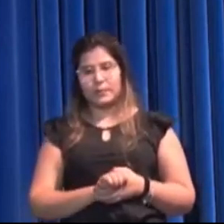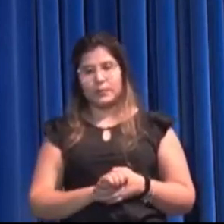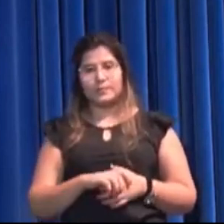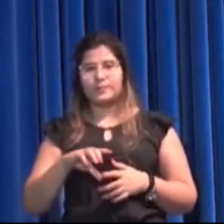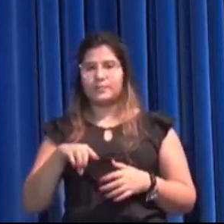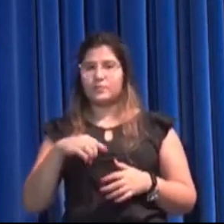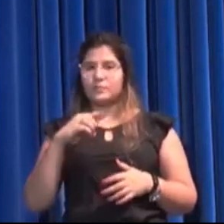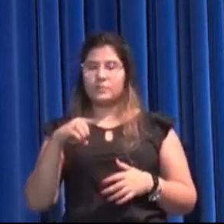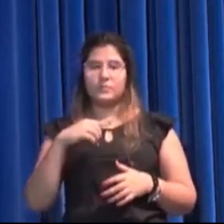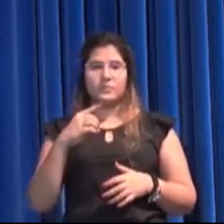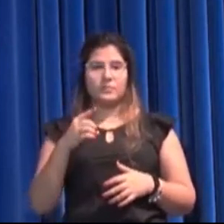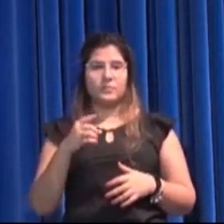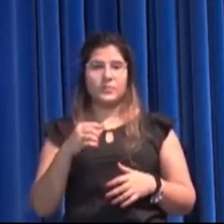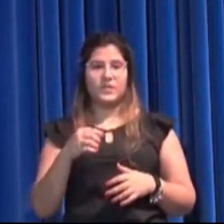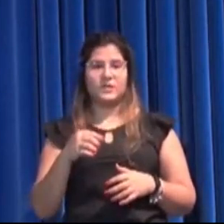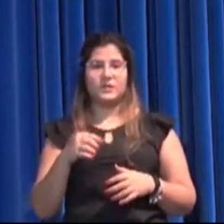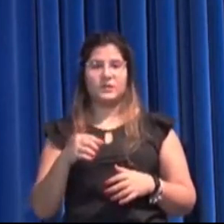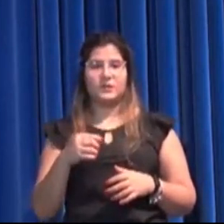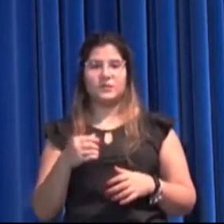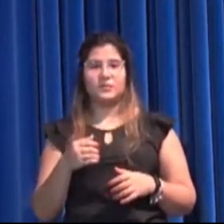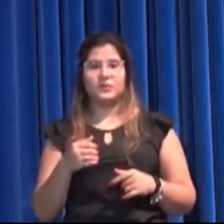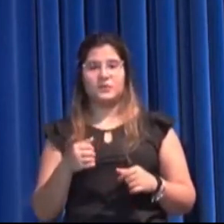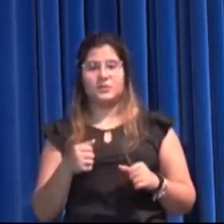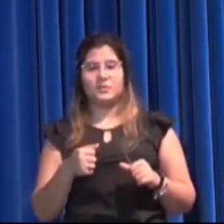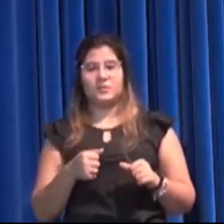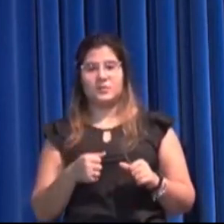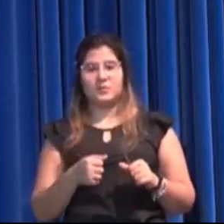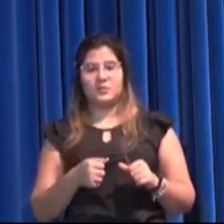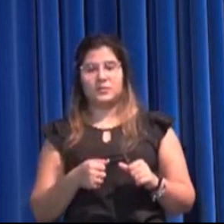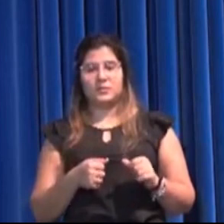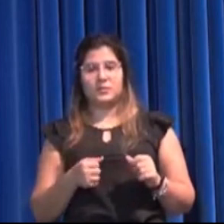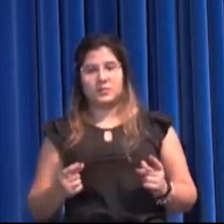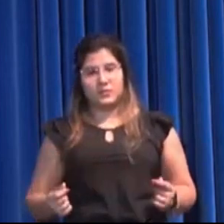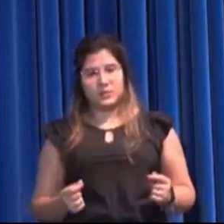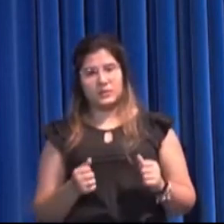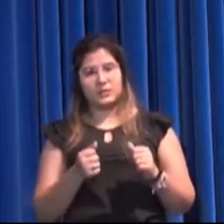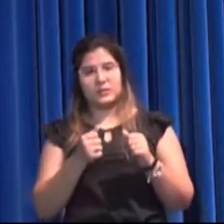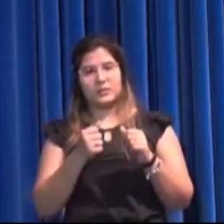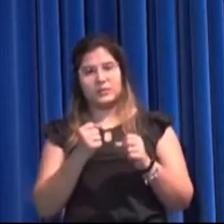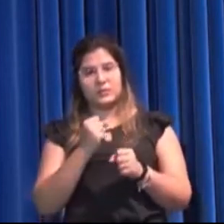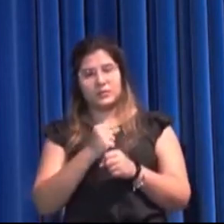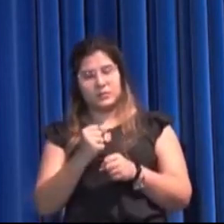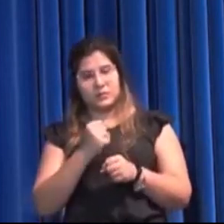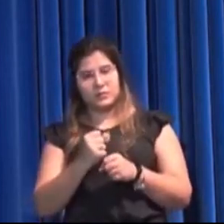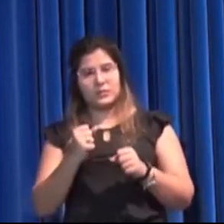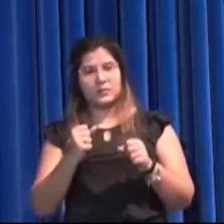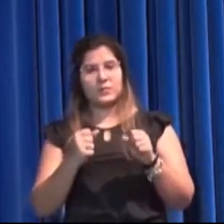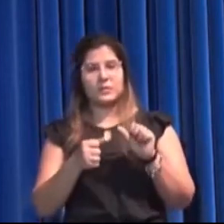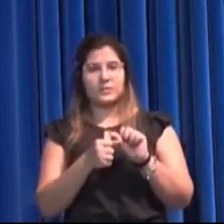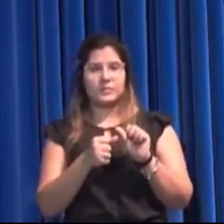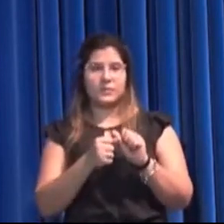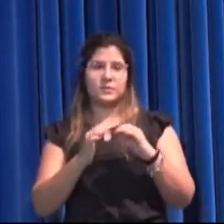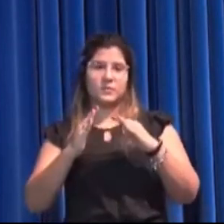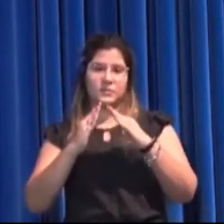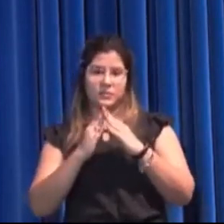o esforço e investimento que foi feito na construção do templo,